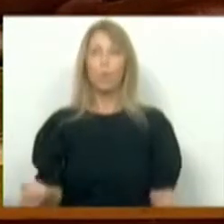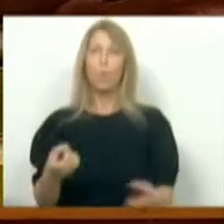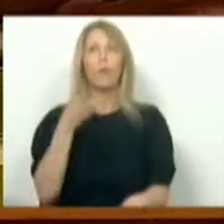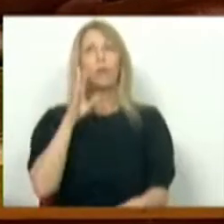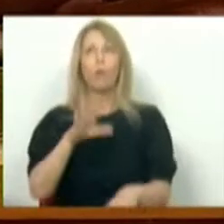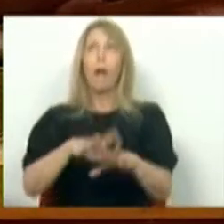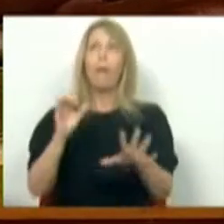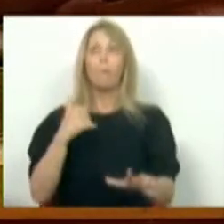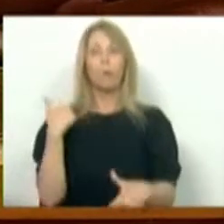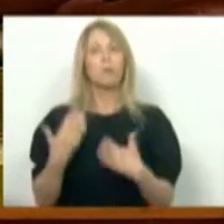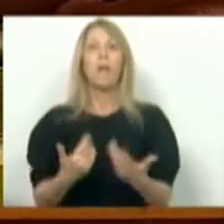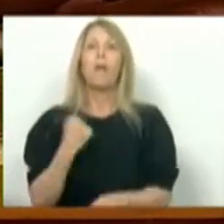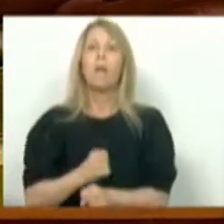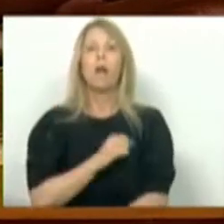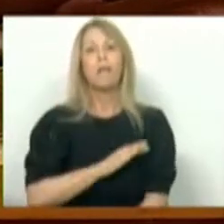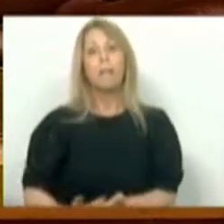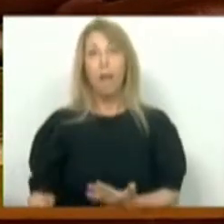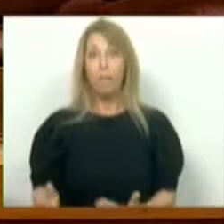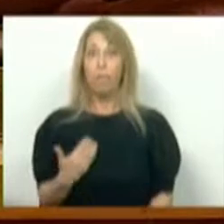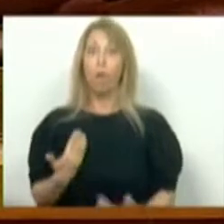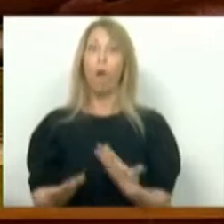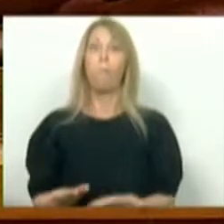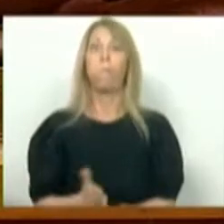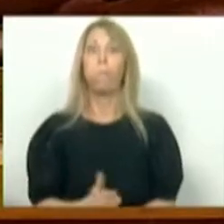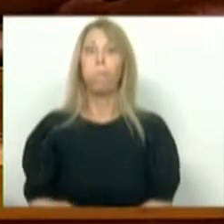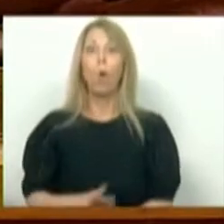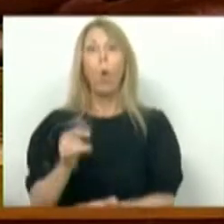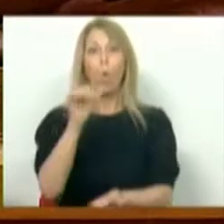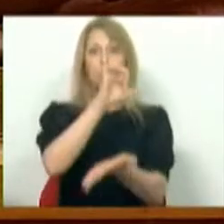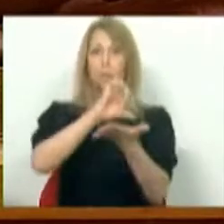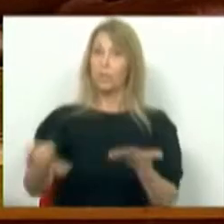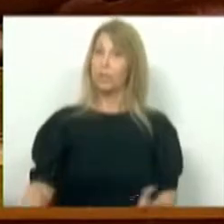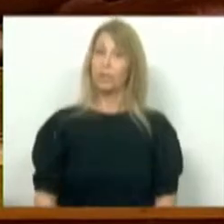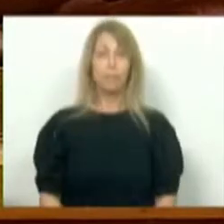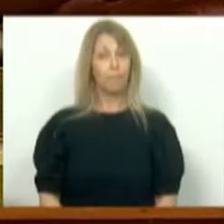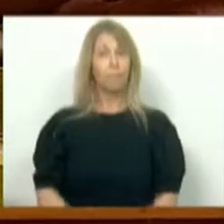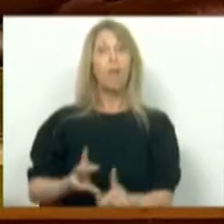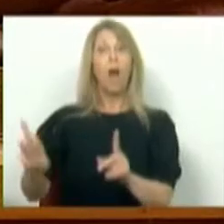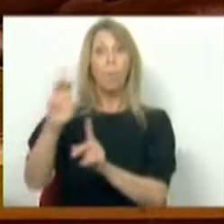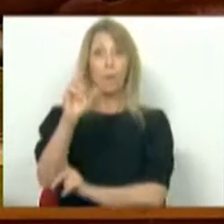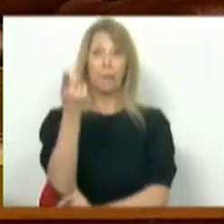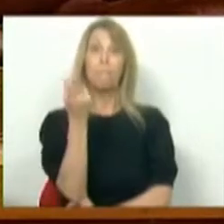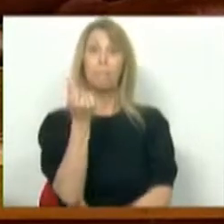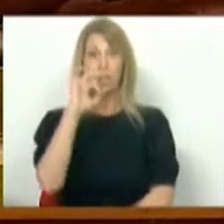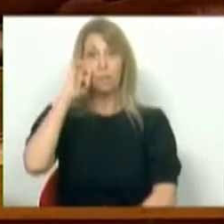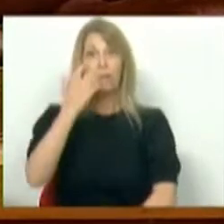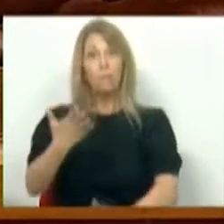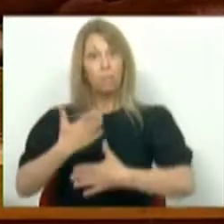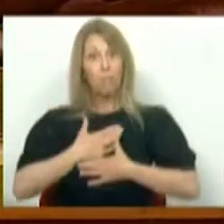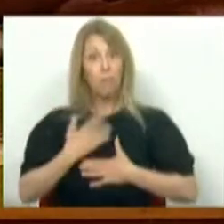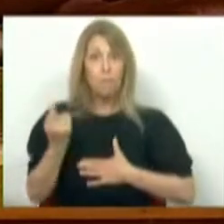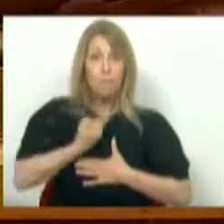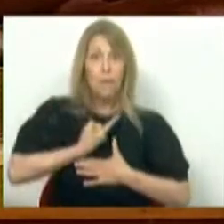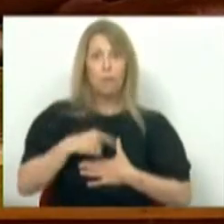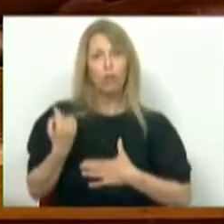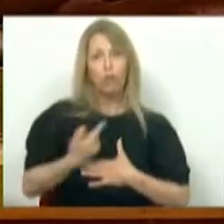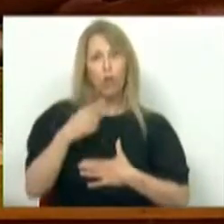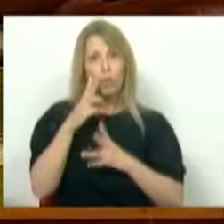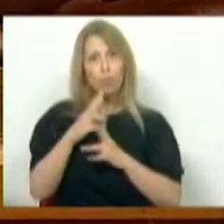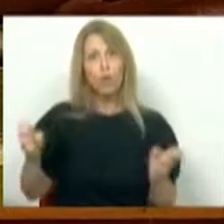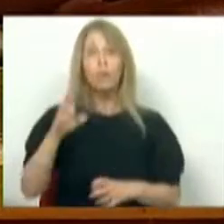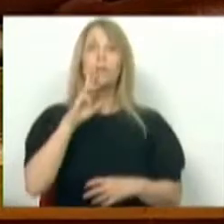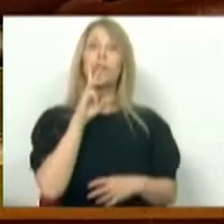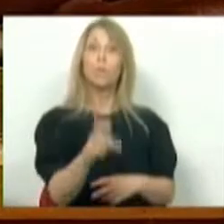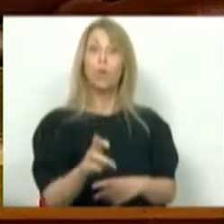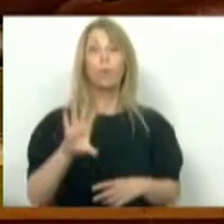inação, a hesitação ou a desistência. A escalada dos preços que nos atinge obrigaram-nos a encontrar a resposta. O país